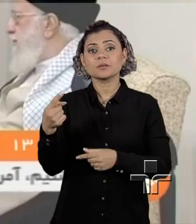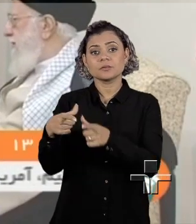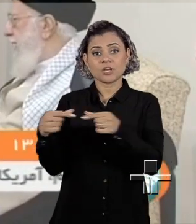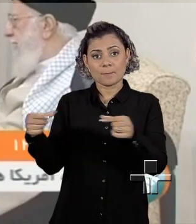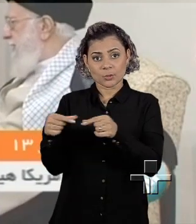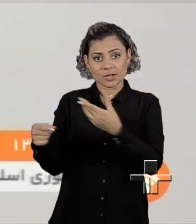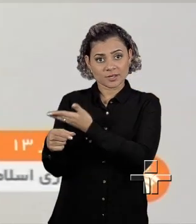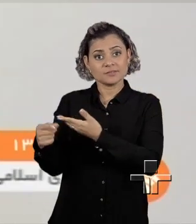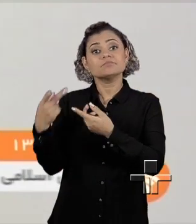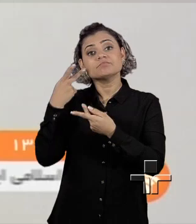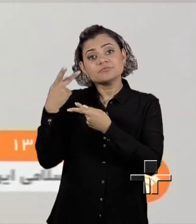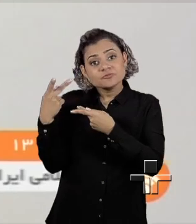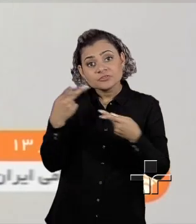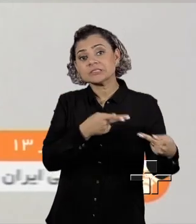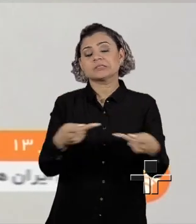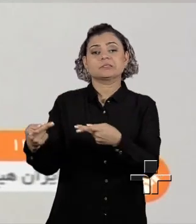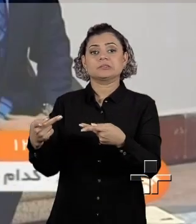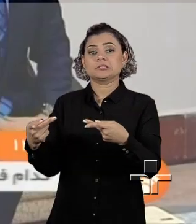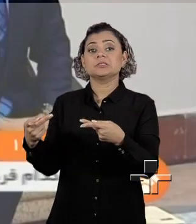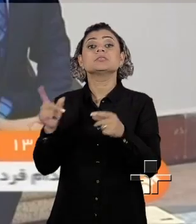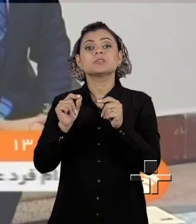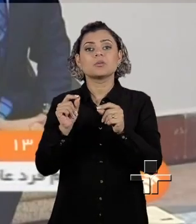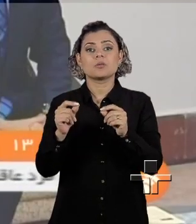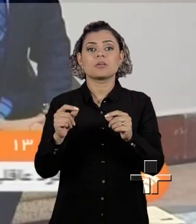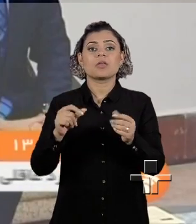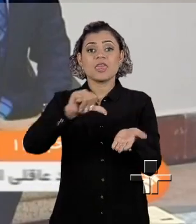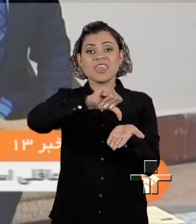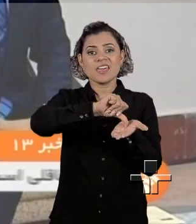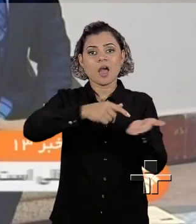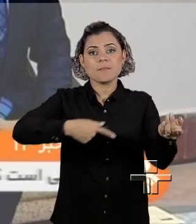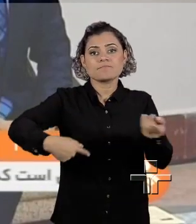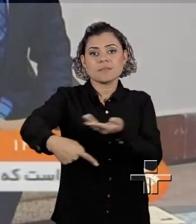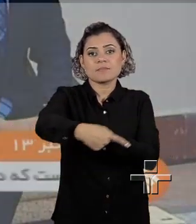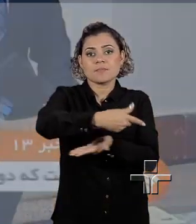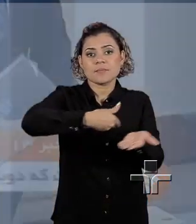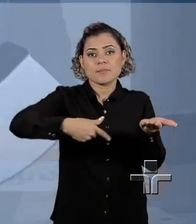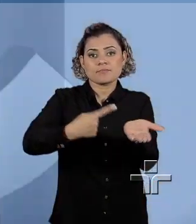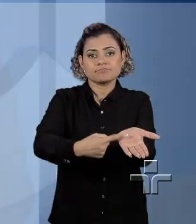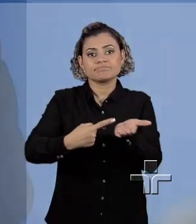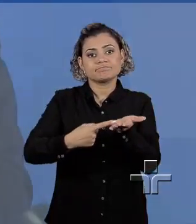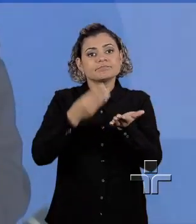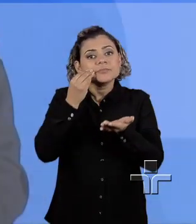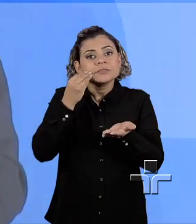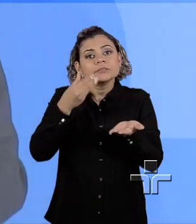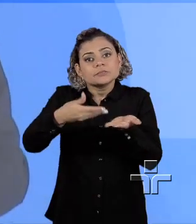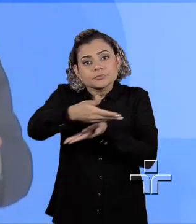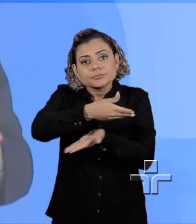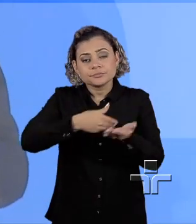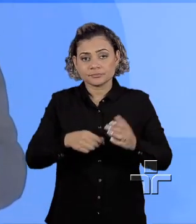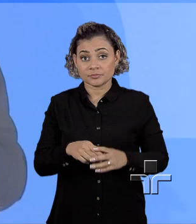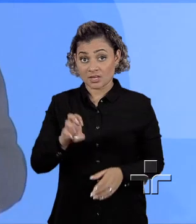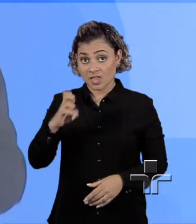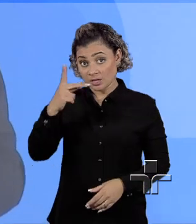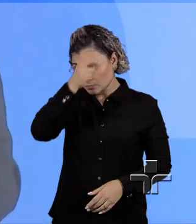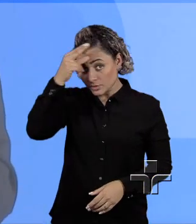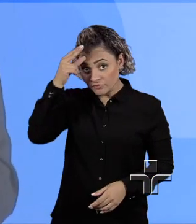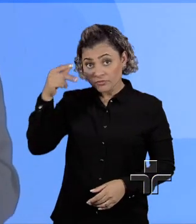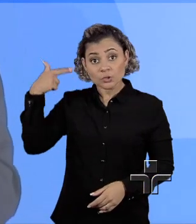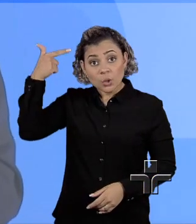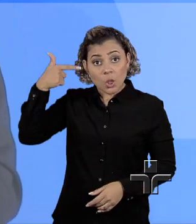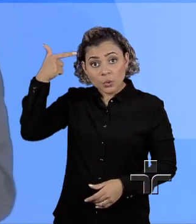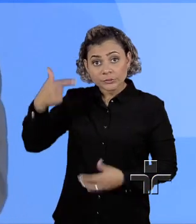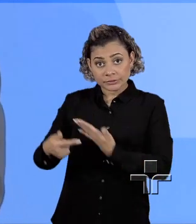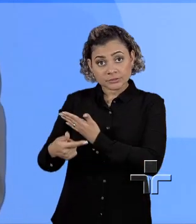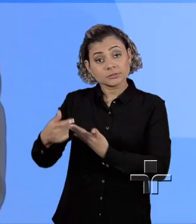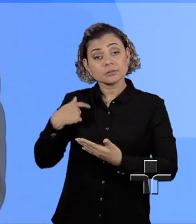Abe, visita o Irã para tentar fazer uma mediação entre Teherã e Estados Unidos. O ex-prefeito de Londres, Boris Johnson,